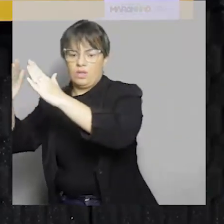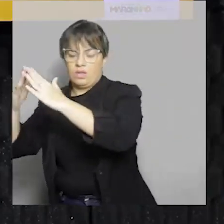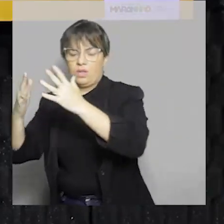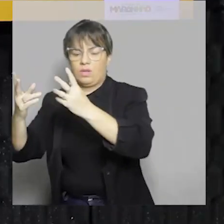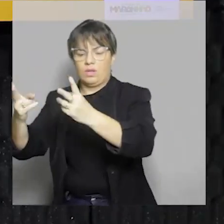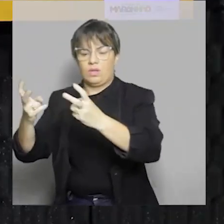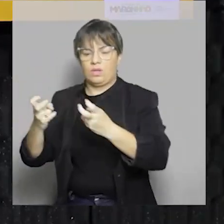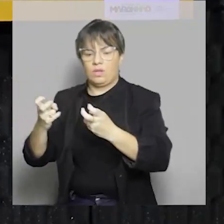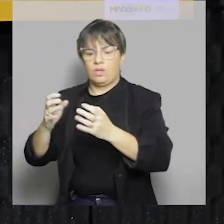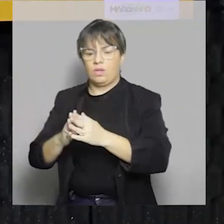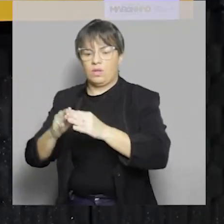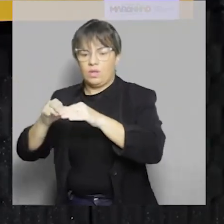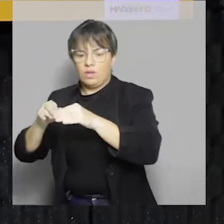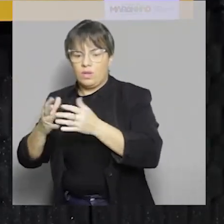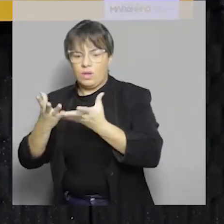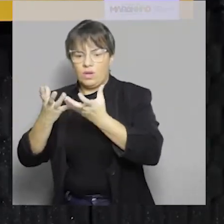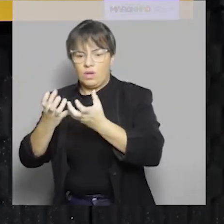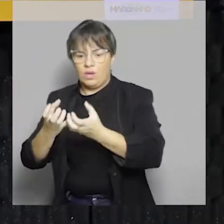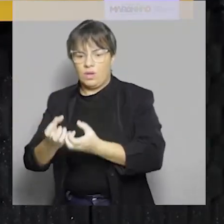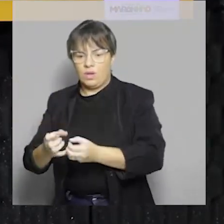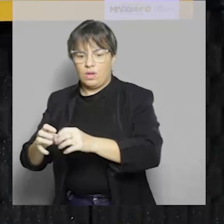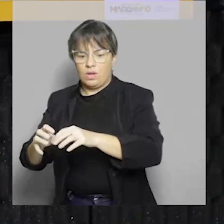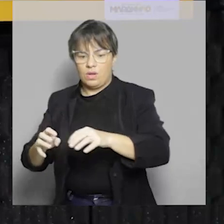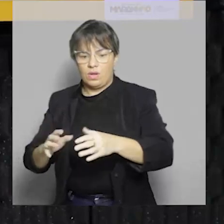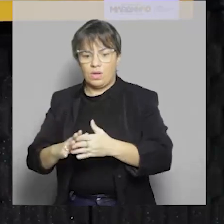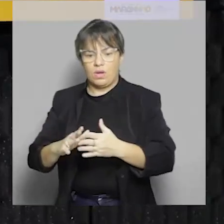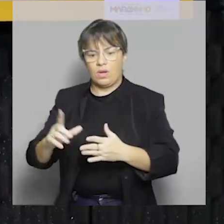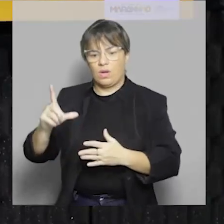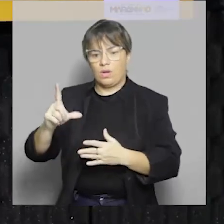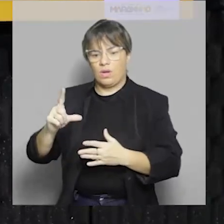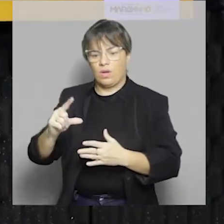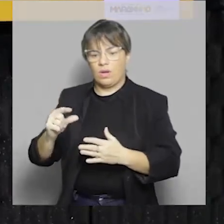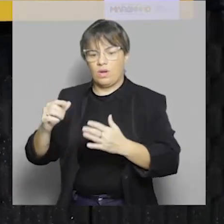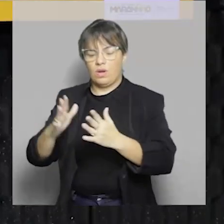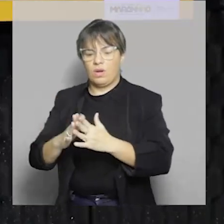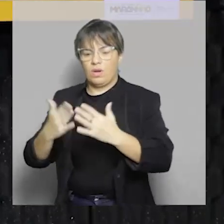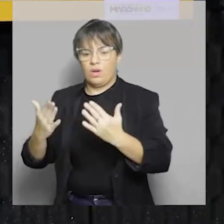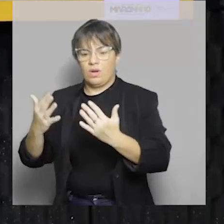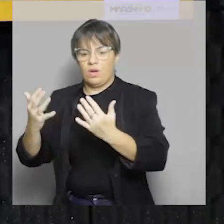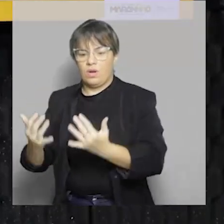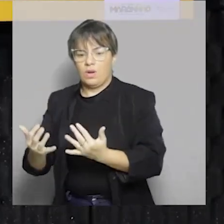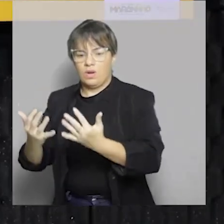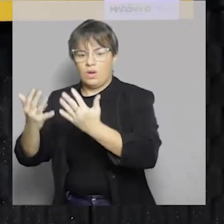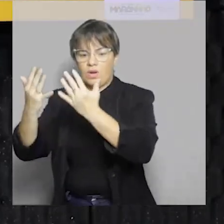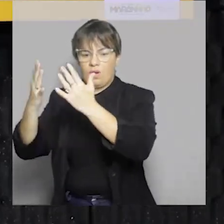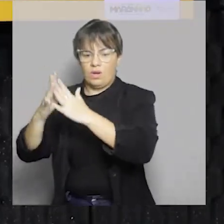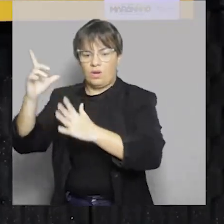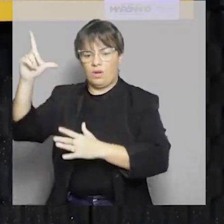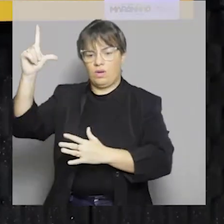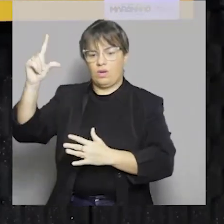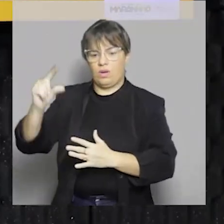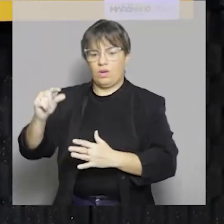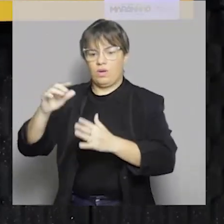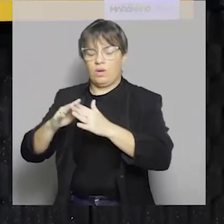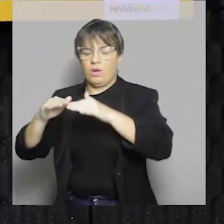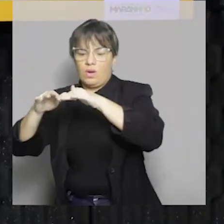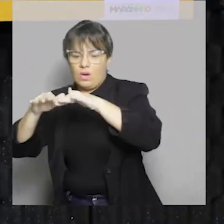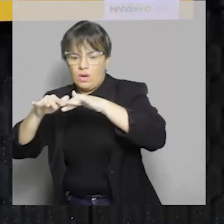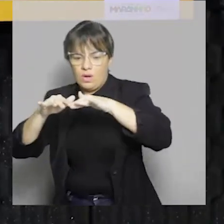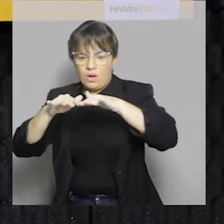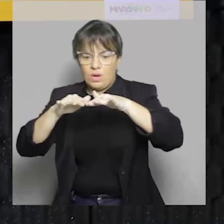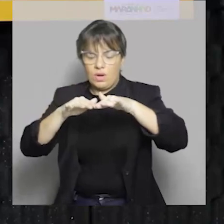a infiltração superficial já diminuiu ainda mais. A evapotranspiração um pouquinho também. E o escoamento superficial